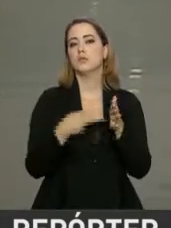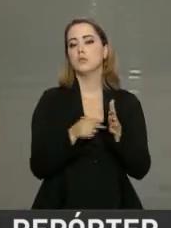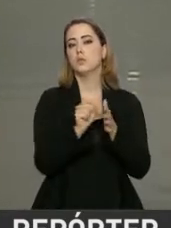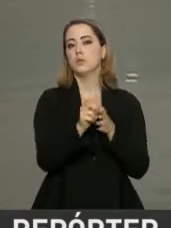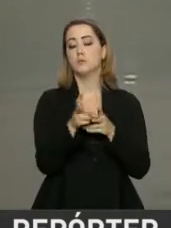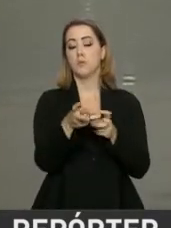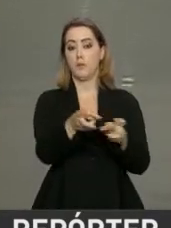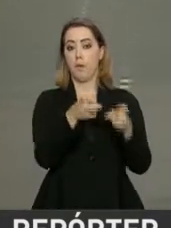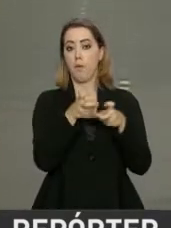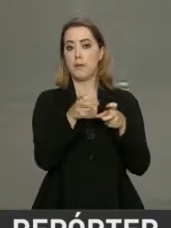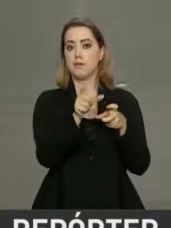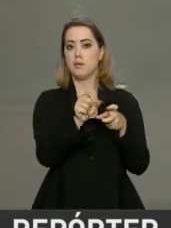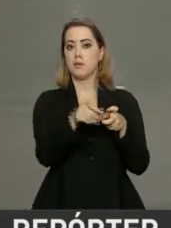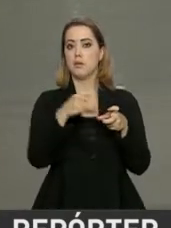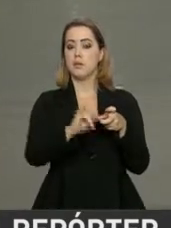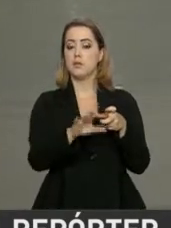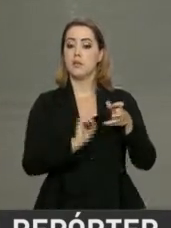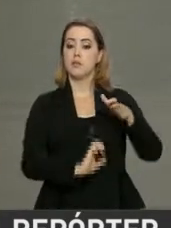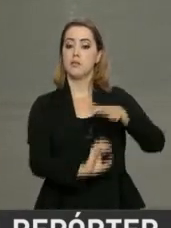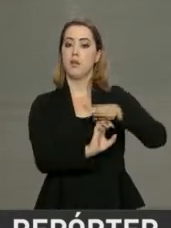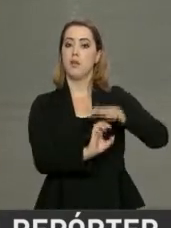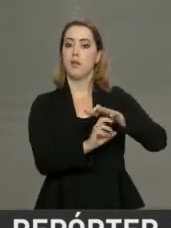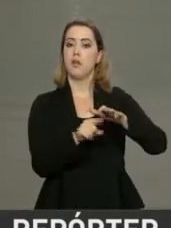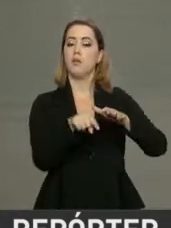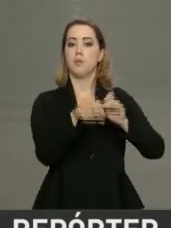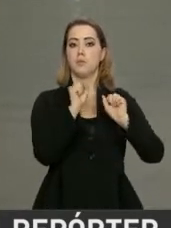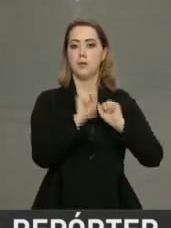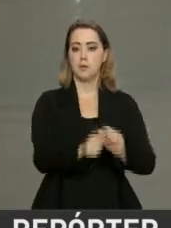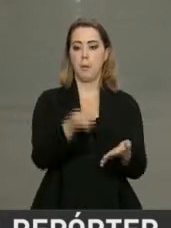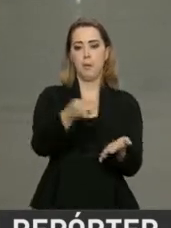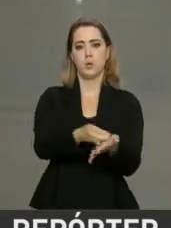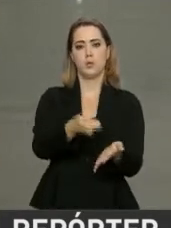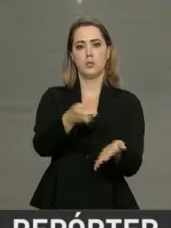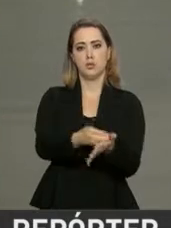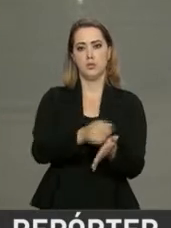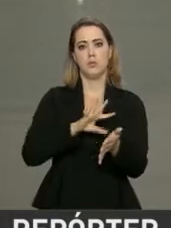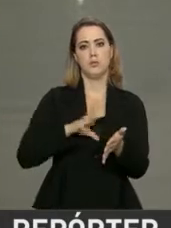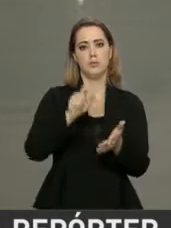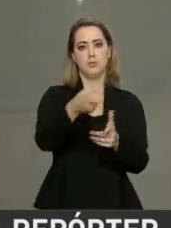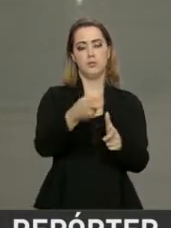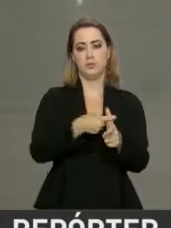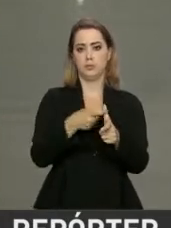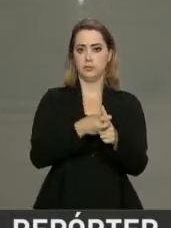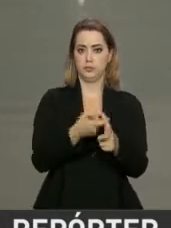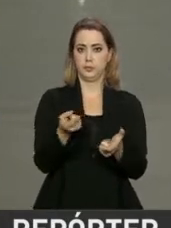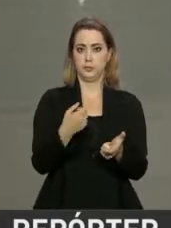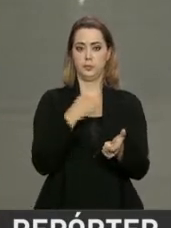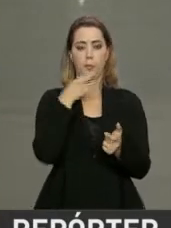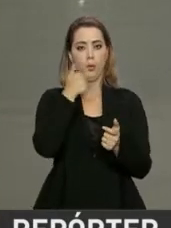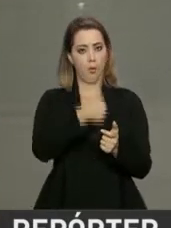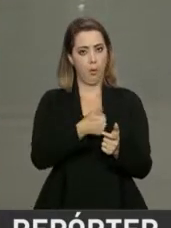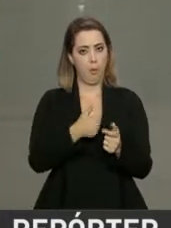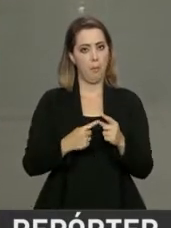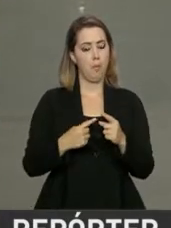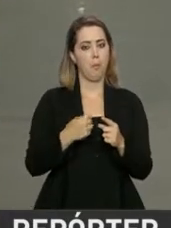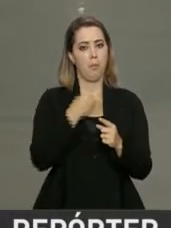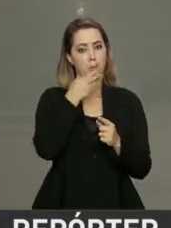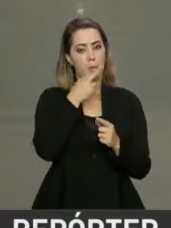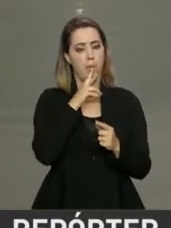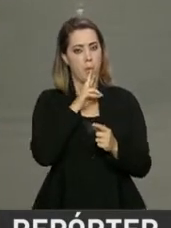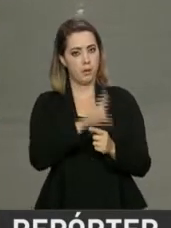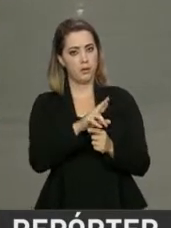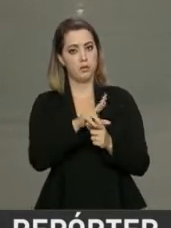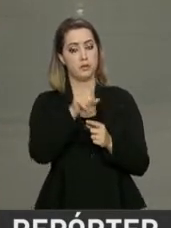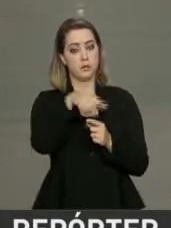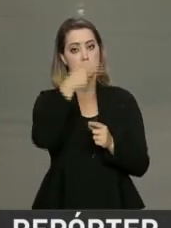países e empresas de honrarem seus compromissos ou seja a pagarem suas dívidas uma boa variação faz com que investidores